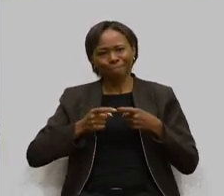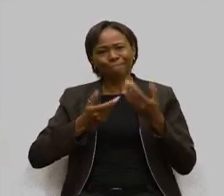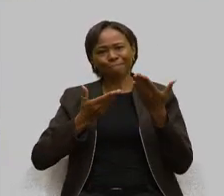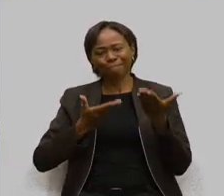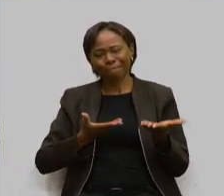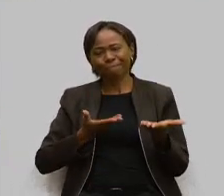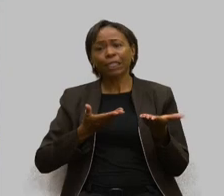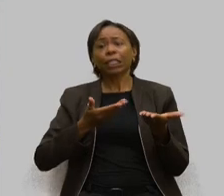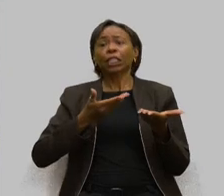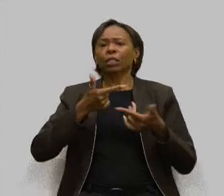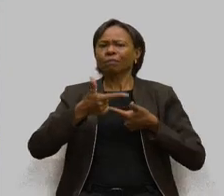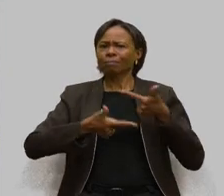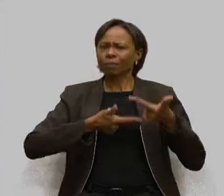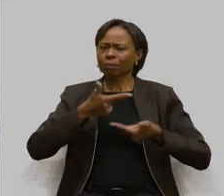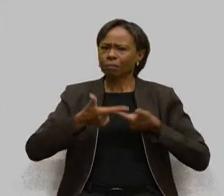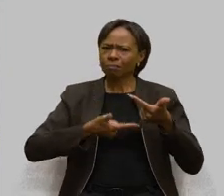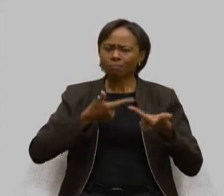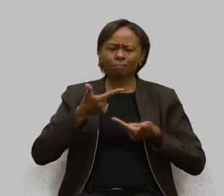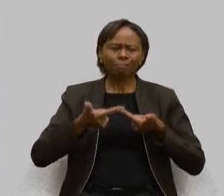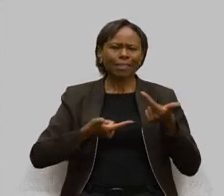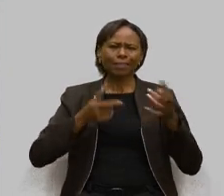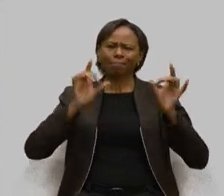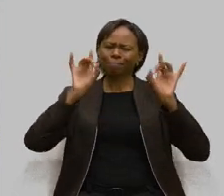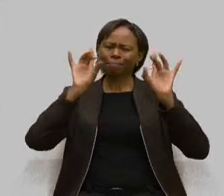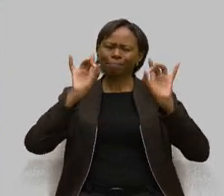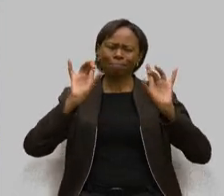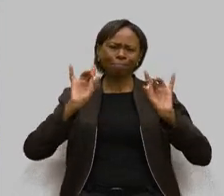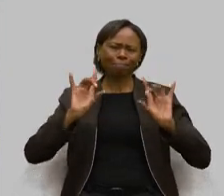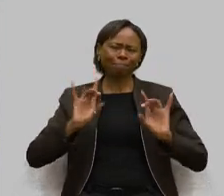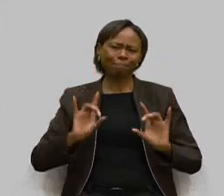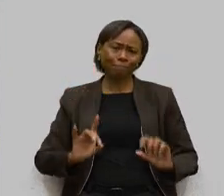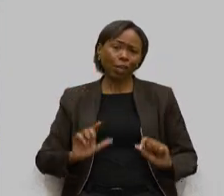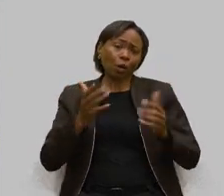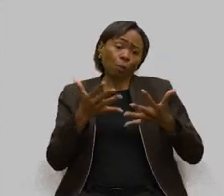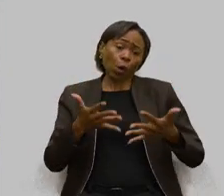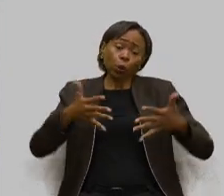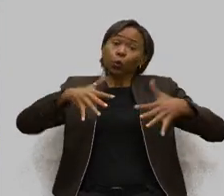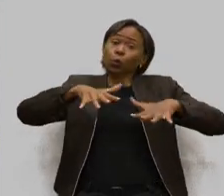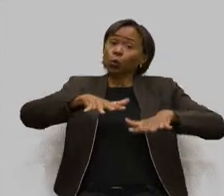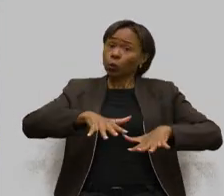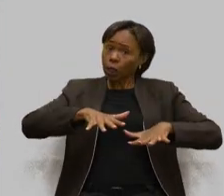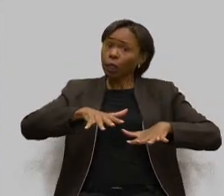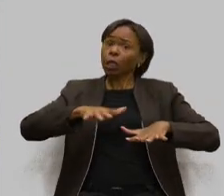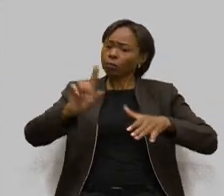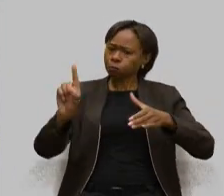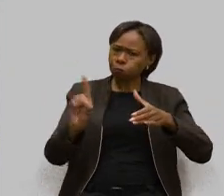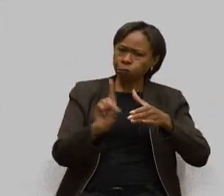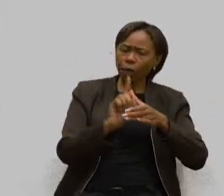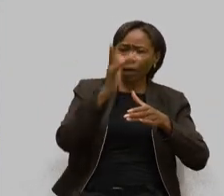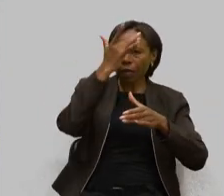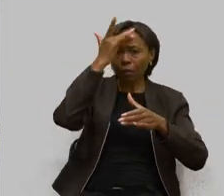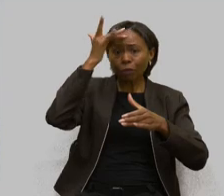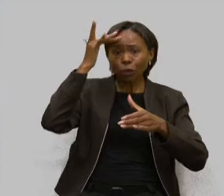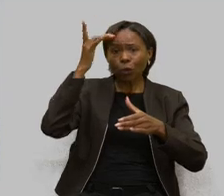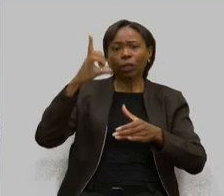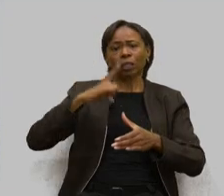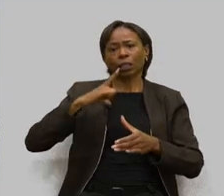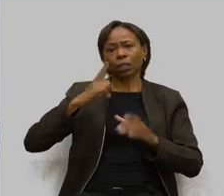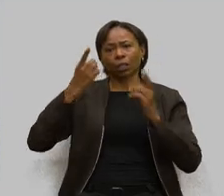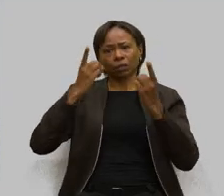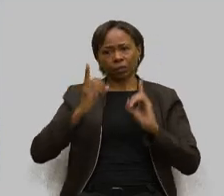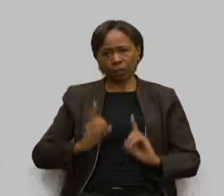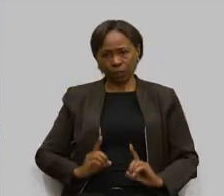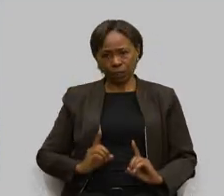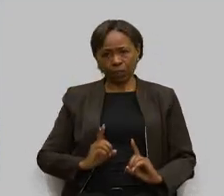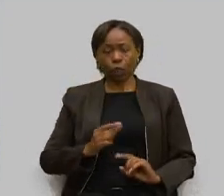trabalho dignificante no sentido de incluir as pessoas com deficiência nós como